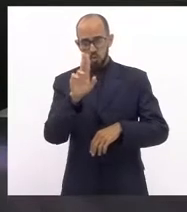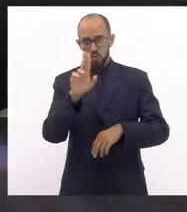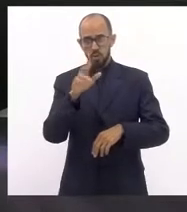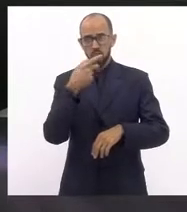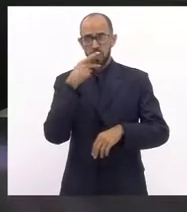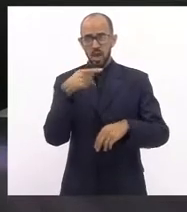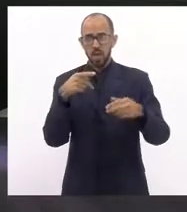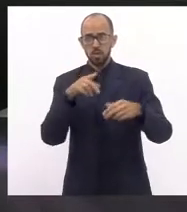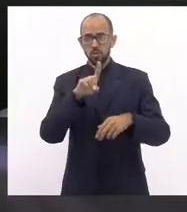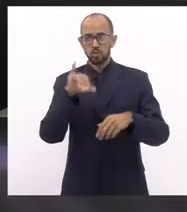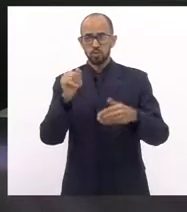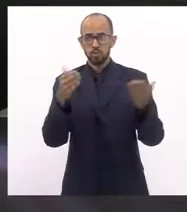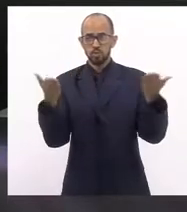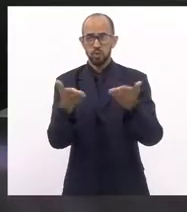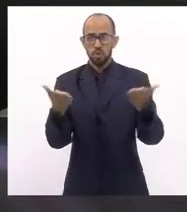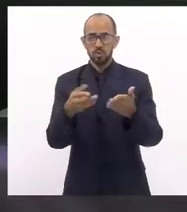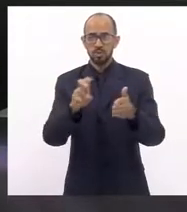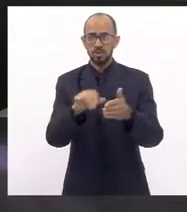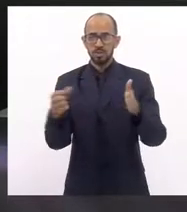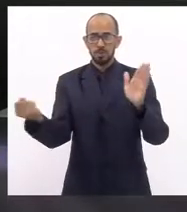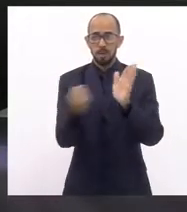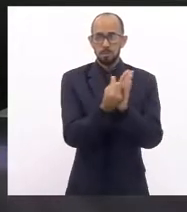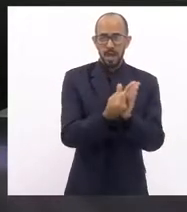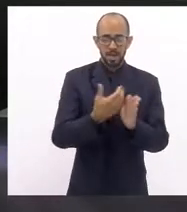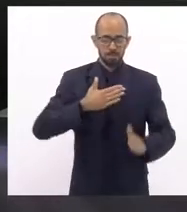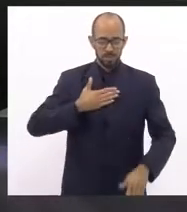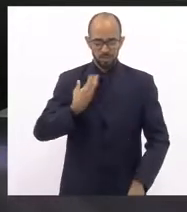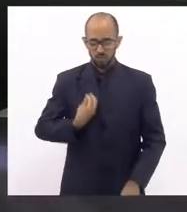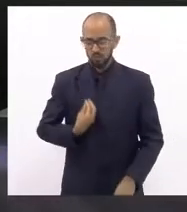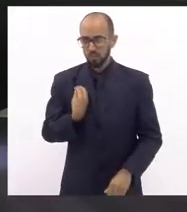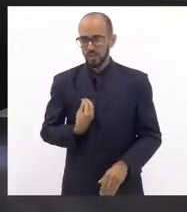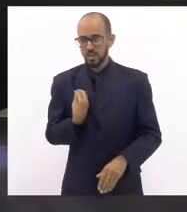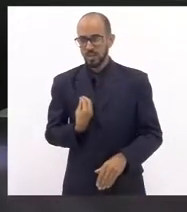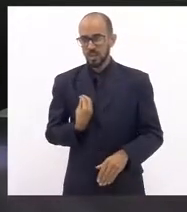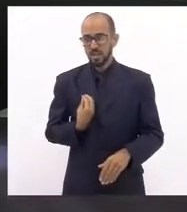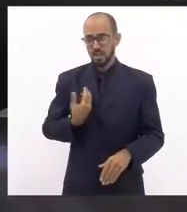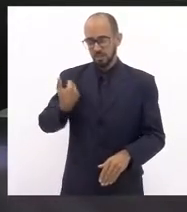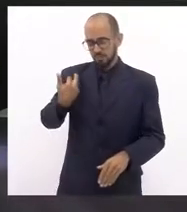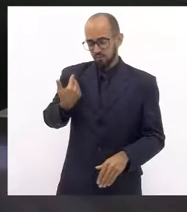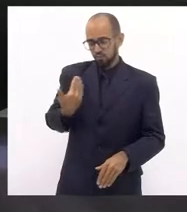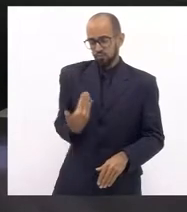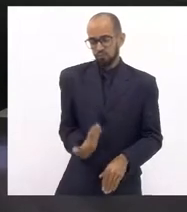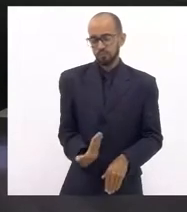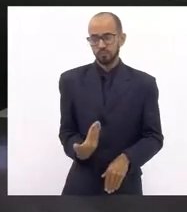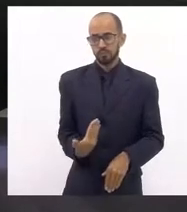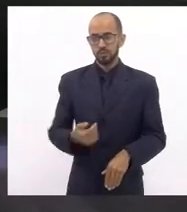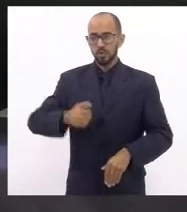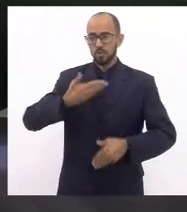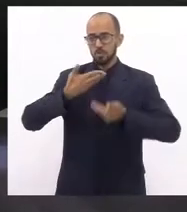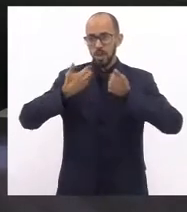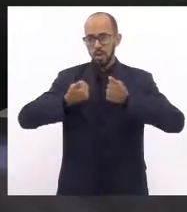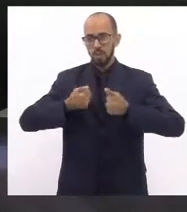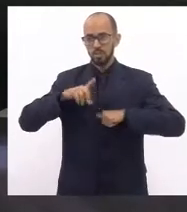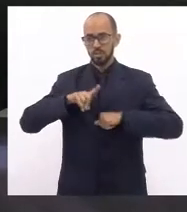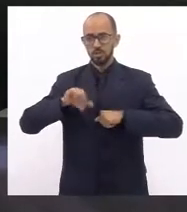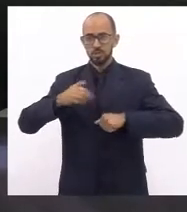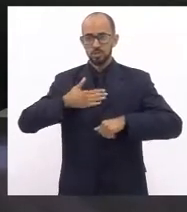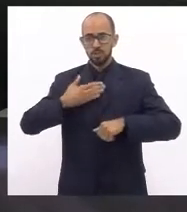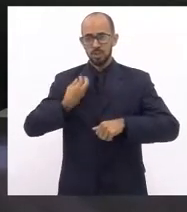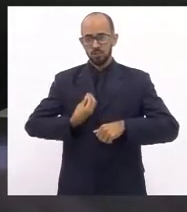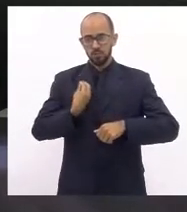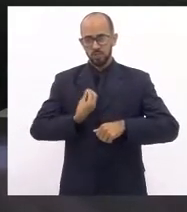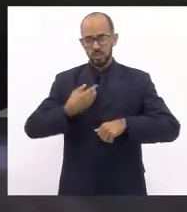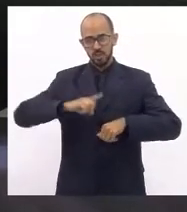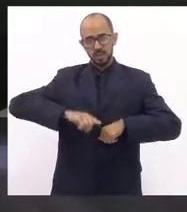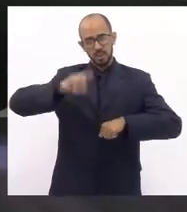dia de hoje vai ser marcado na minha vida, na minha biografia, que foi um dos melhores dias da minha vida. Meu muito obrigado,